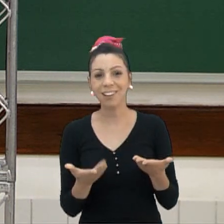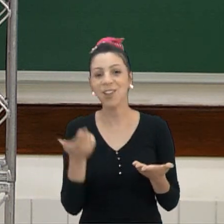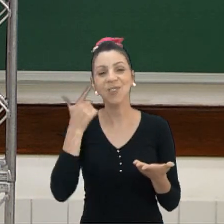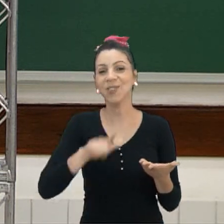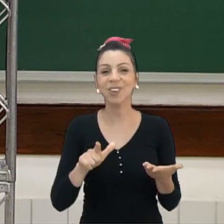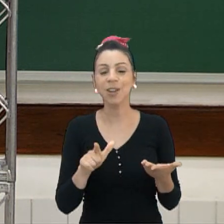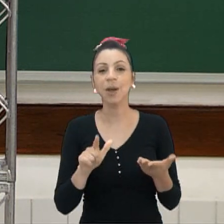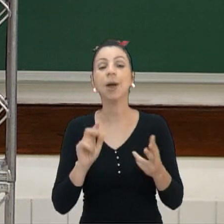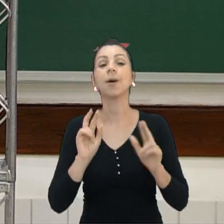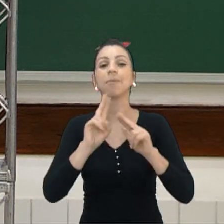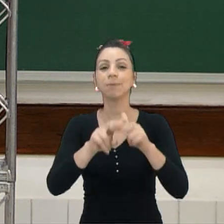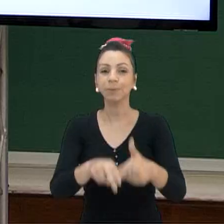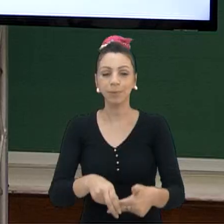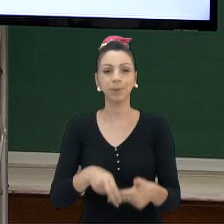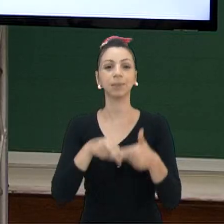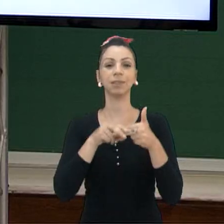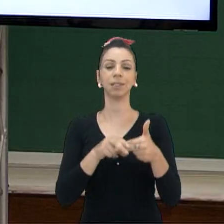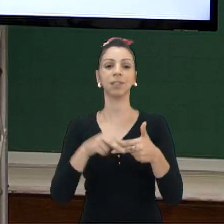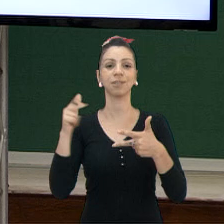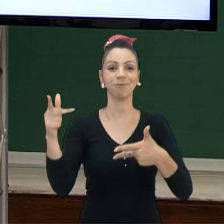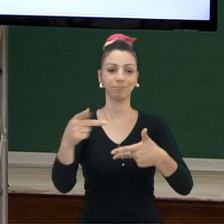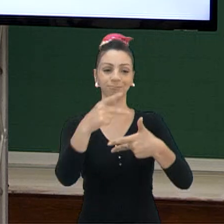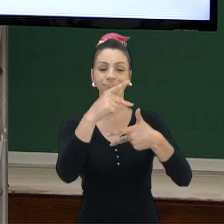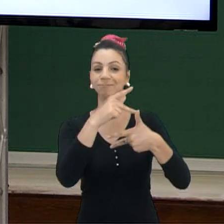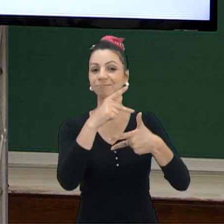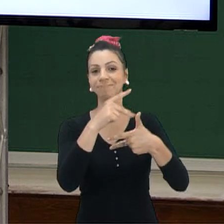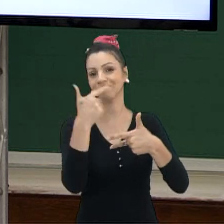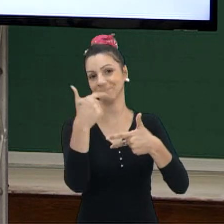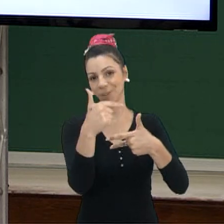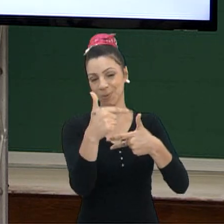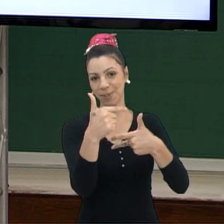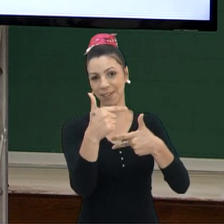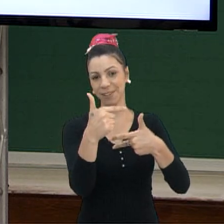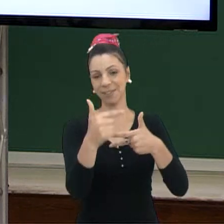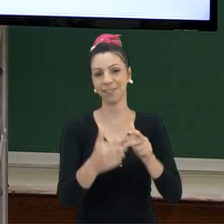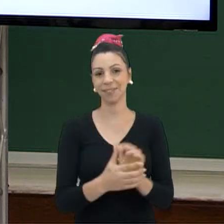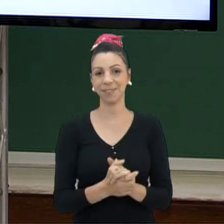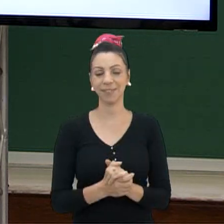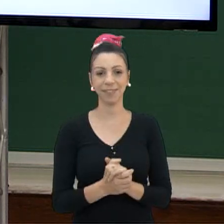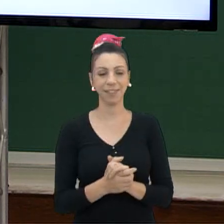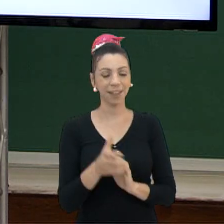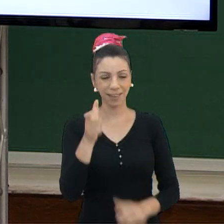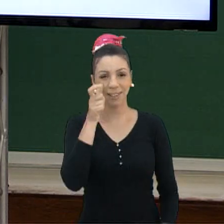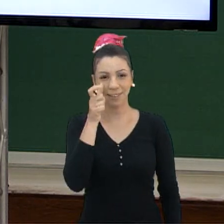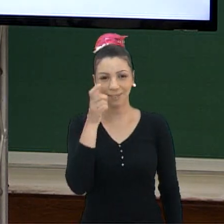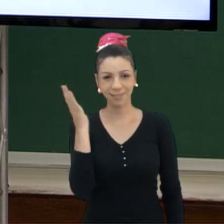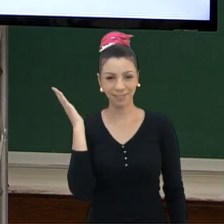é conjugado na primeira pessoa do singular. Interessante saber.